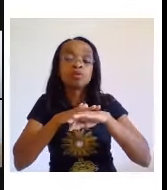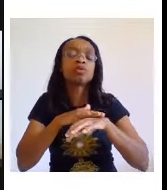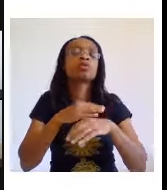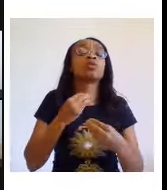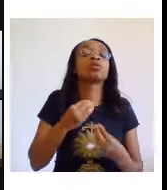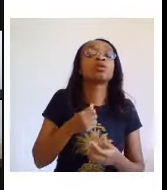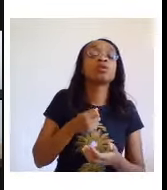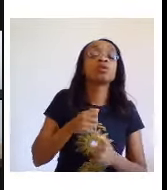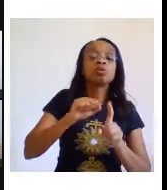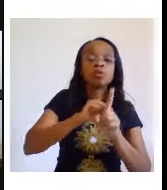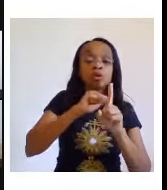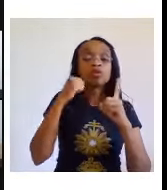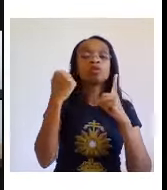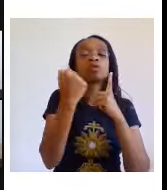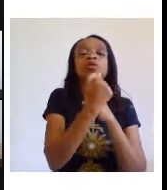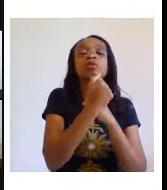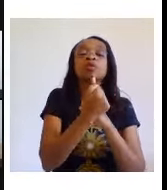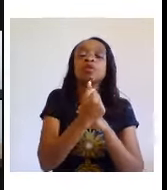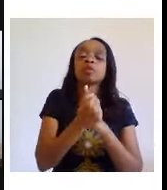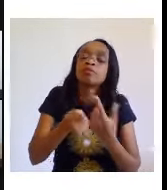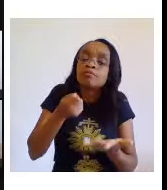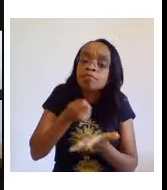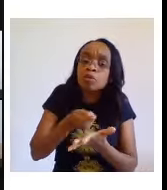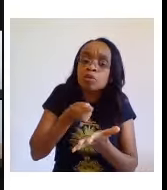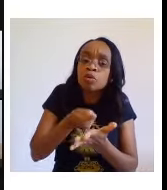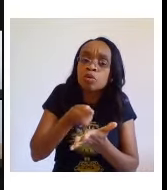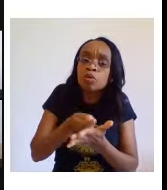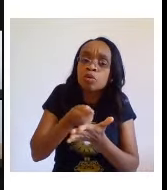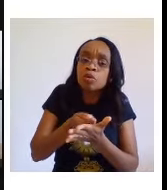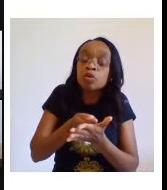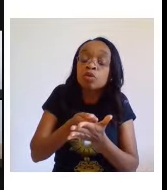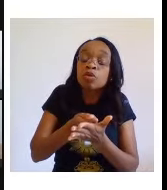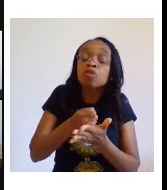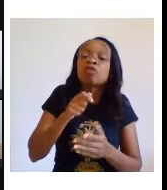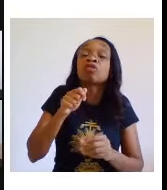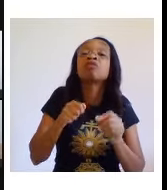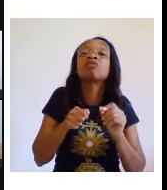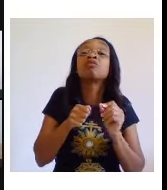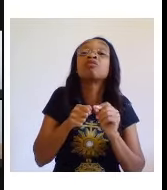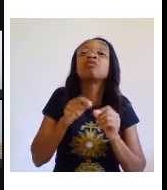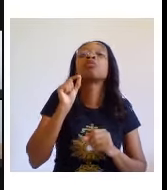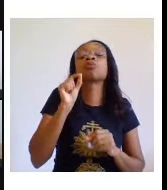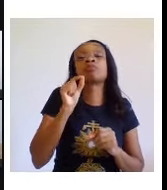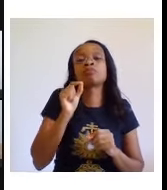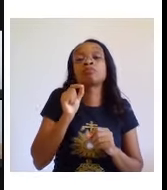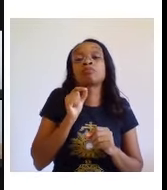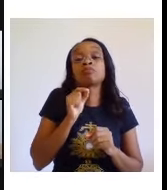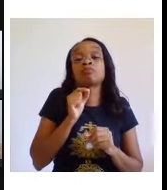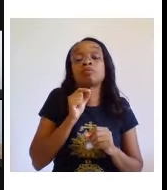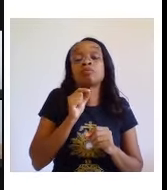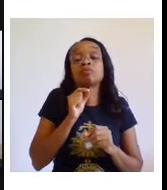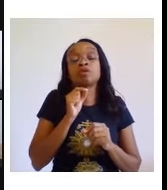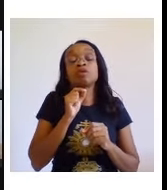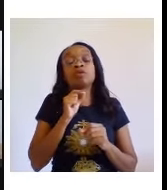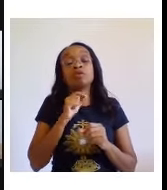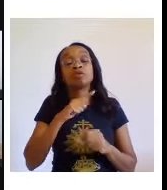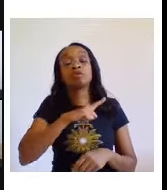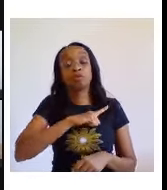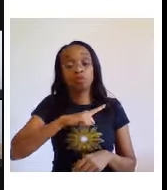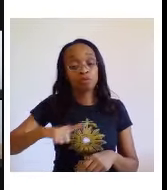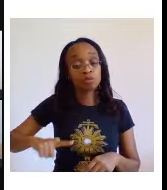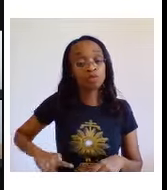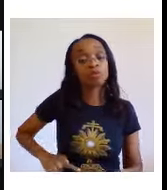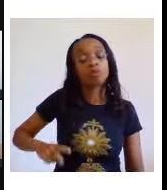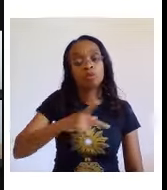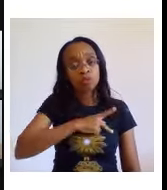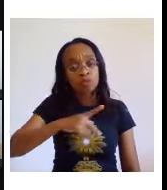tem cobrado, a sociedade tem cobrado ações cada vez mais dos tomadores de decisão, dos seus